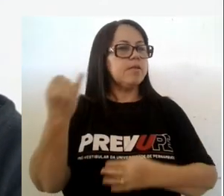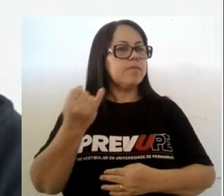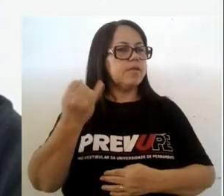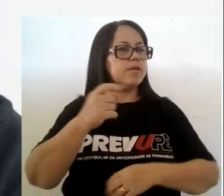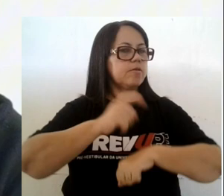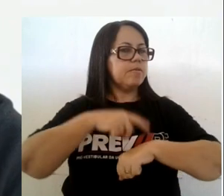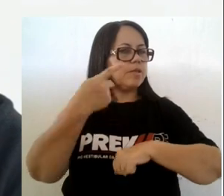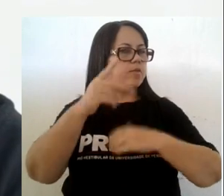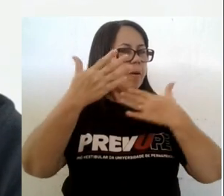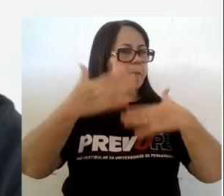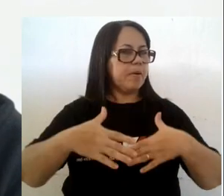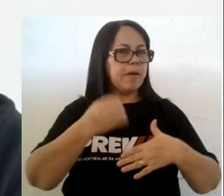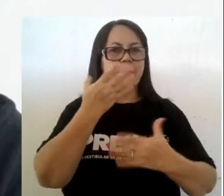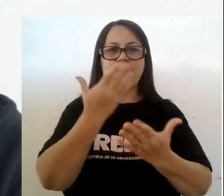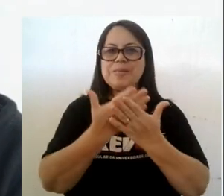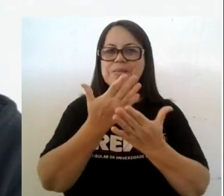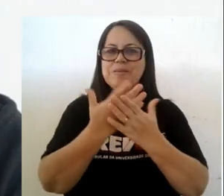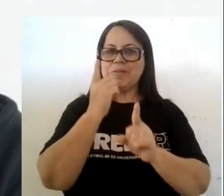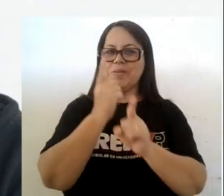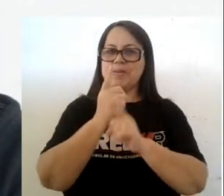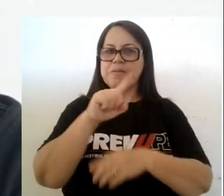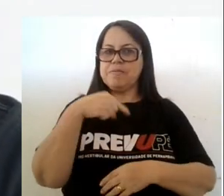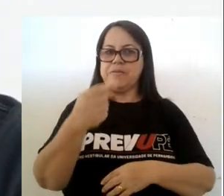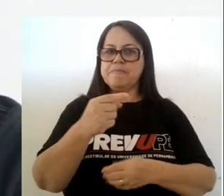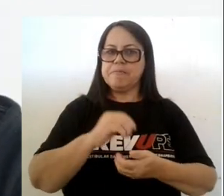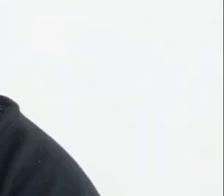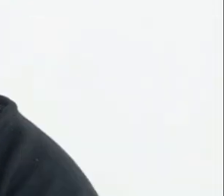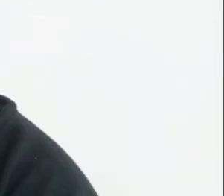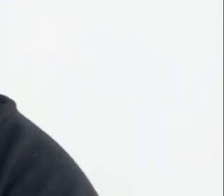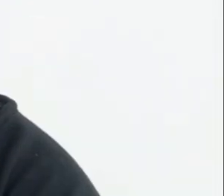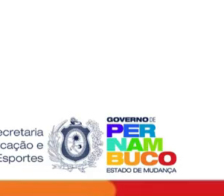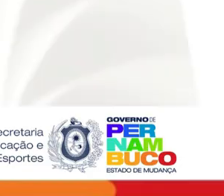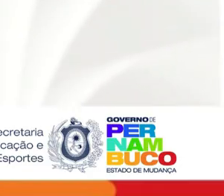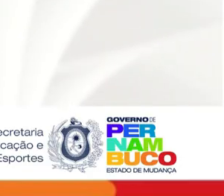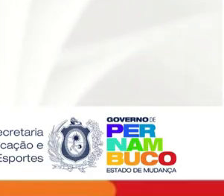toda a diferença na hora da prova B estudos e até a próxima